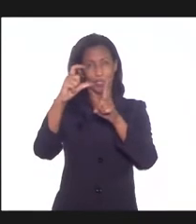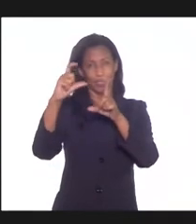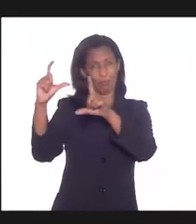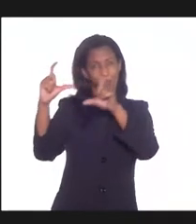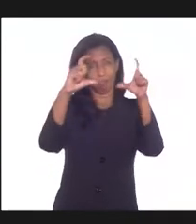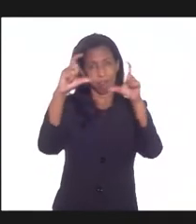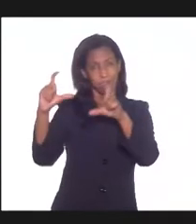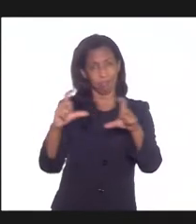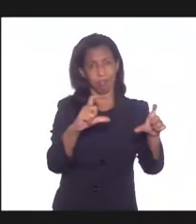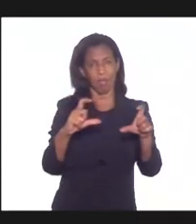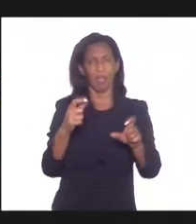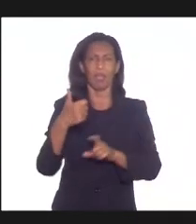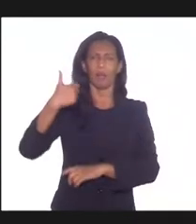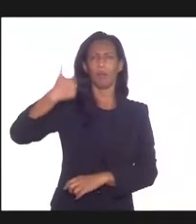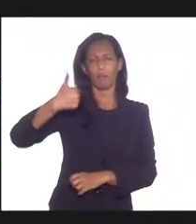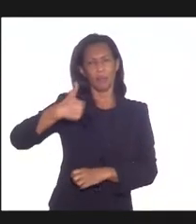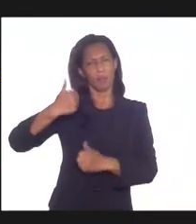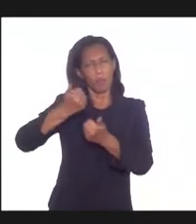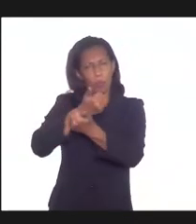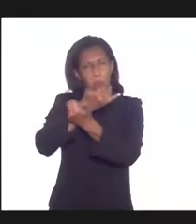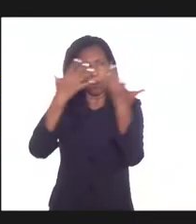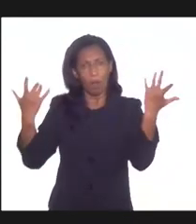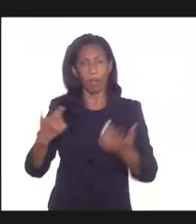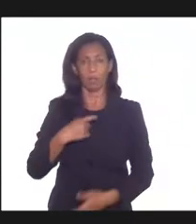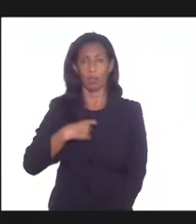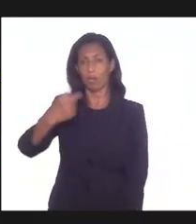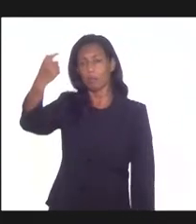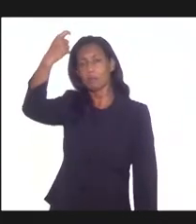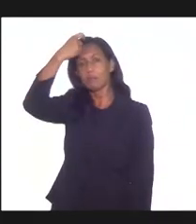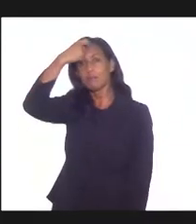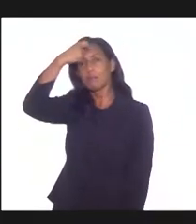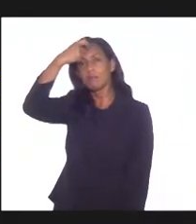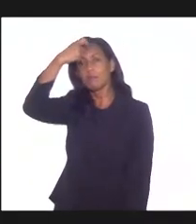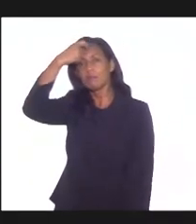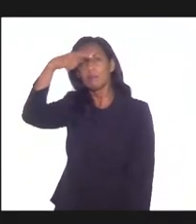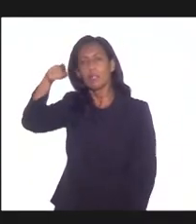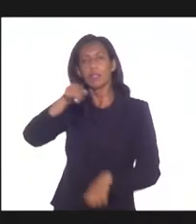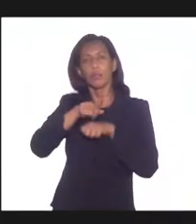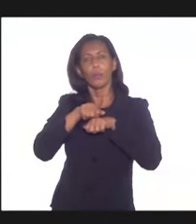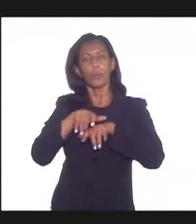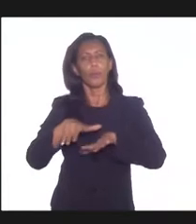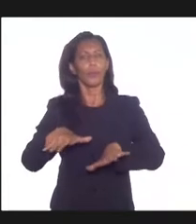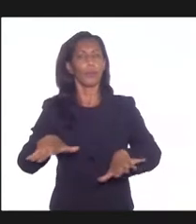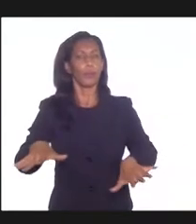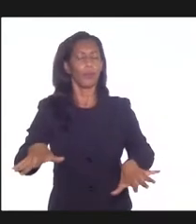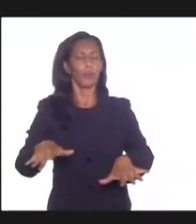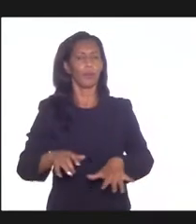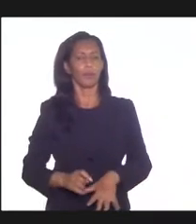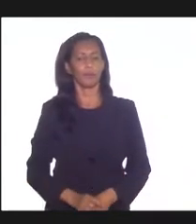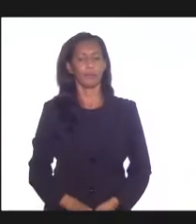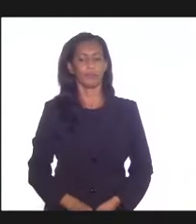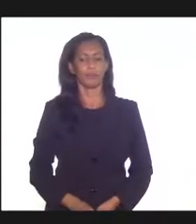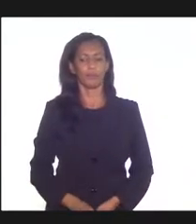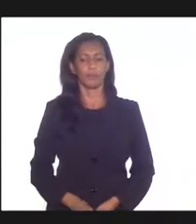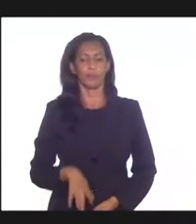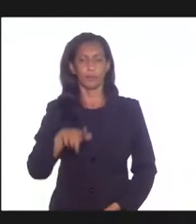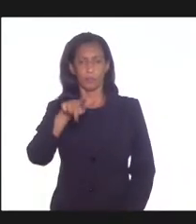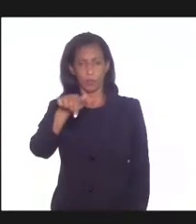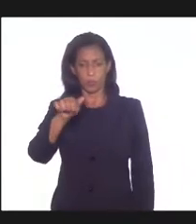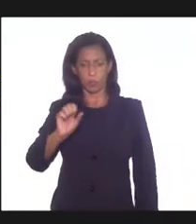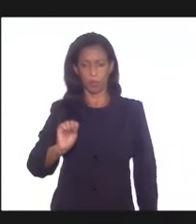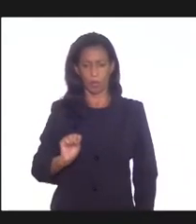Primeiro, para deixar muito claro e a gente ter na cabeça que a questão da distribuição do